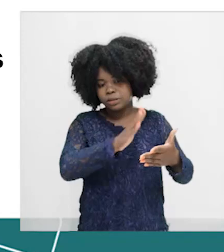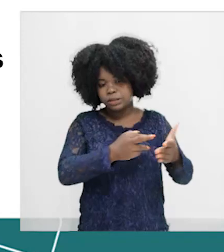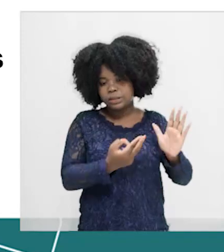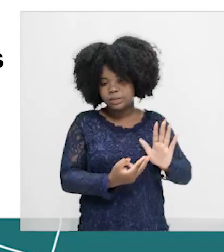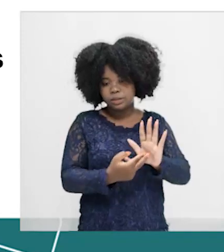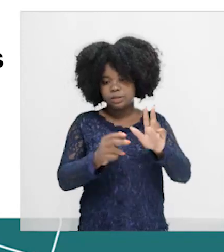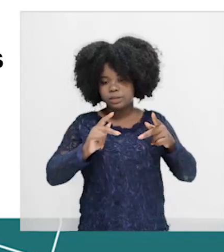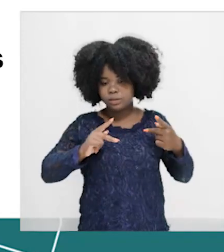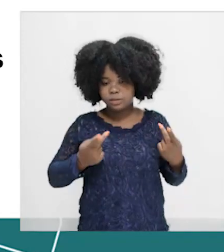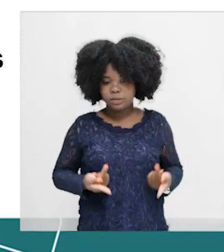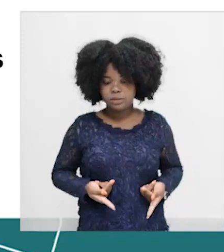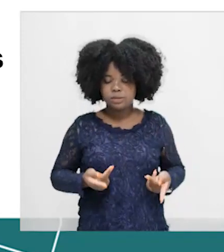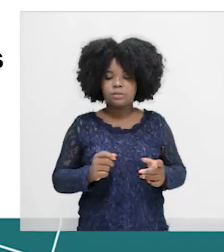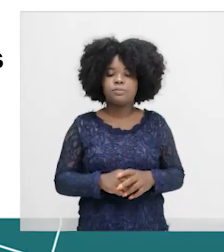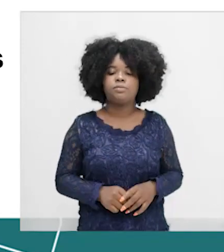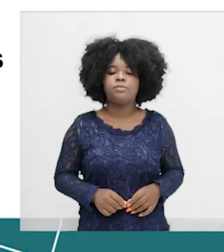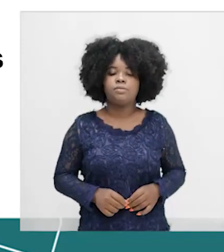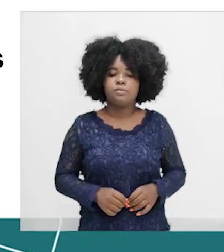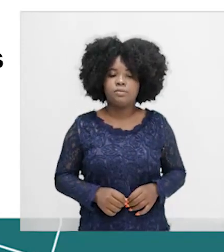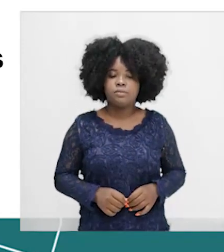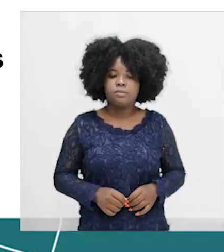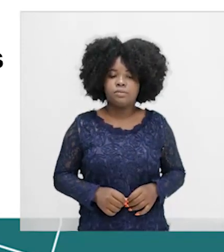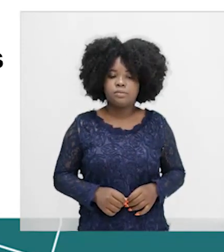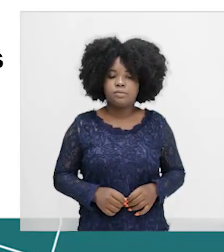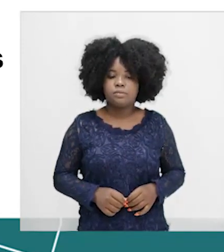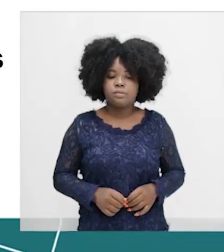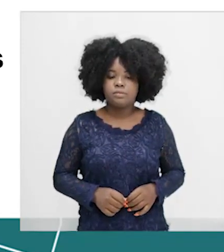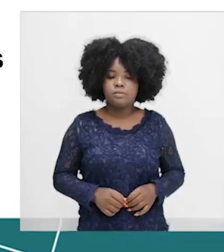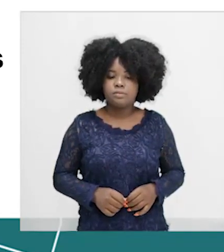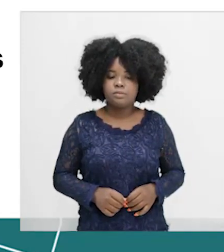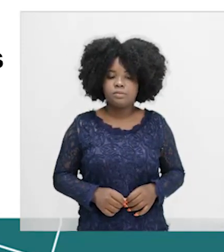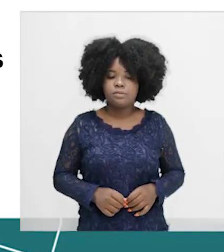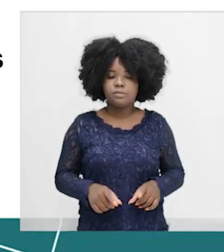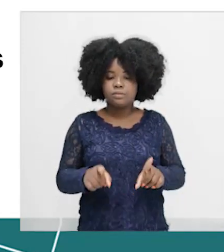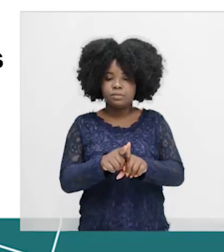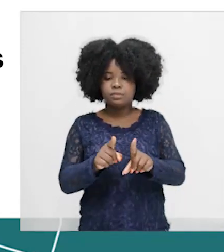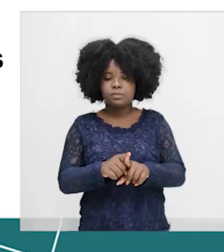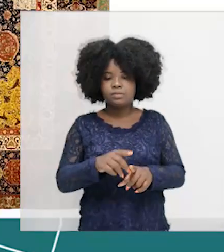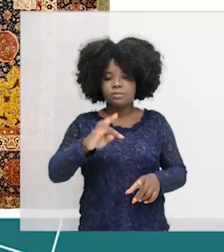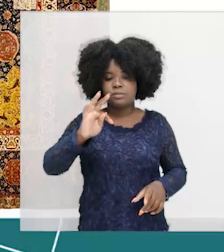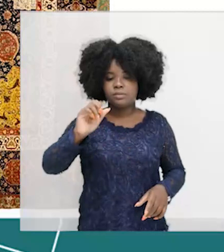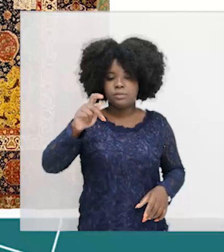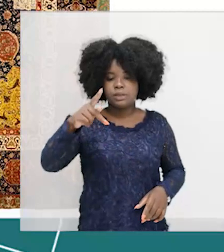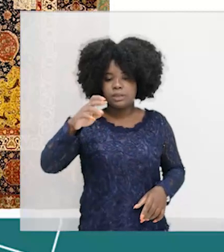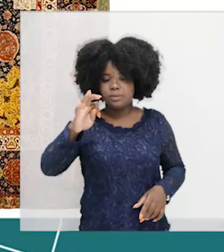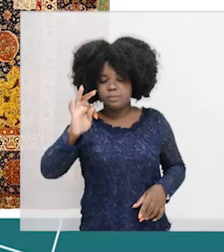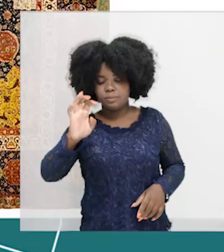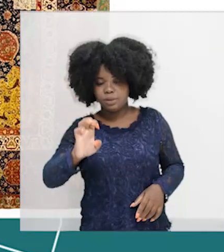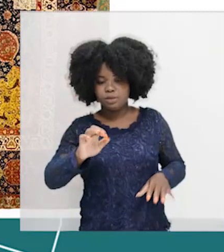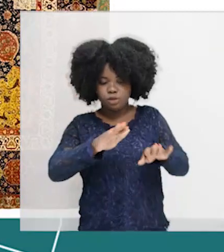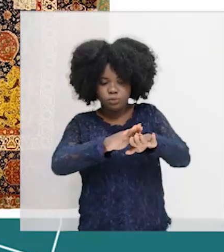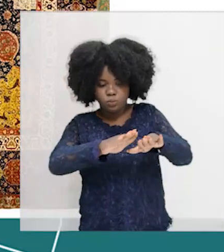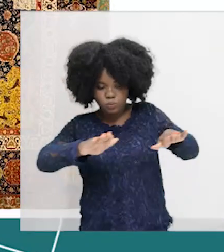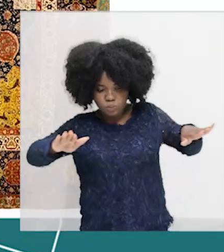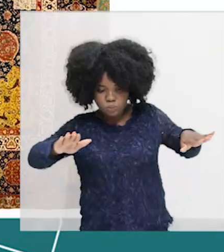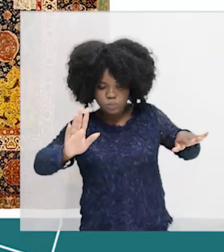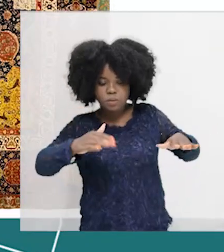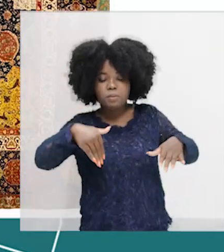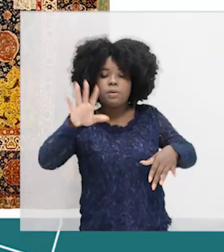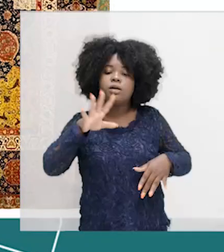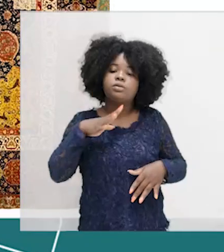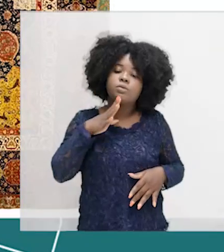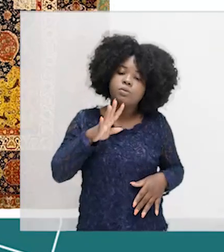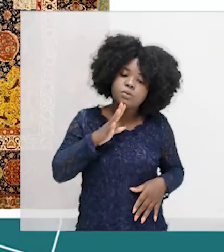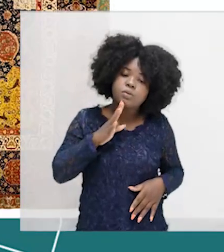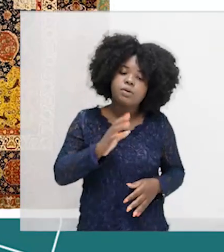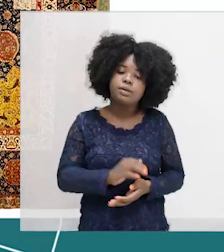representação humana, principalmente tapeçaria e arabescos. Um dos tapetes mais conhecidos e mais historicamente reconhecidos